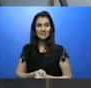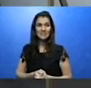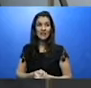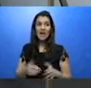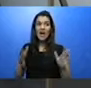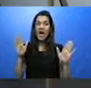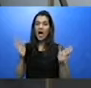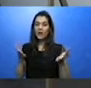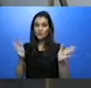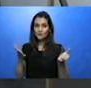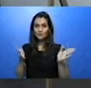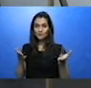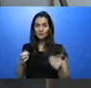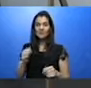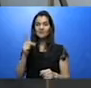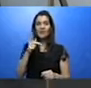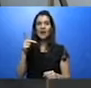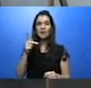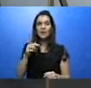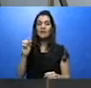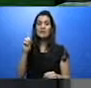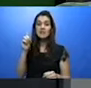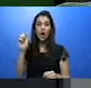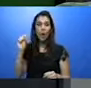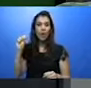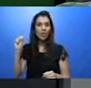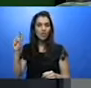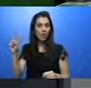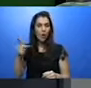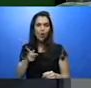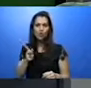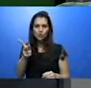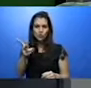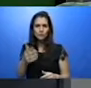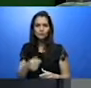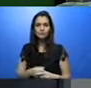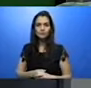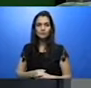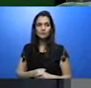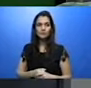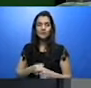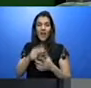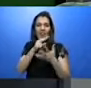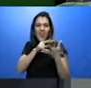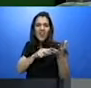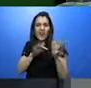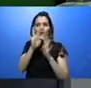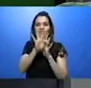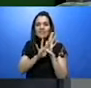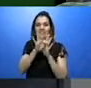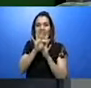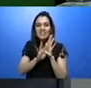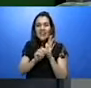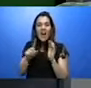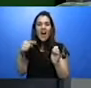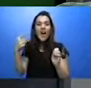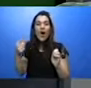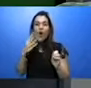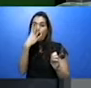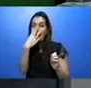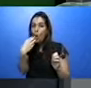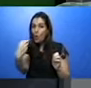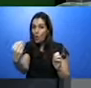Agora, lá na página 181, continuando. Leia os textos a seguir sobre o